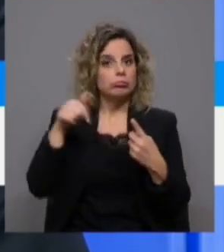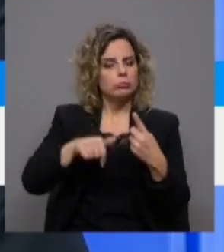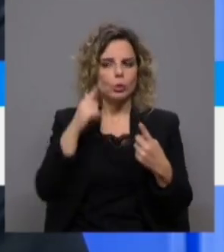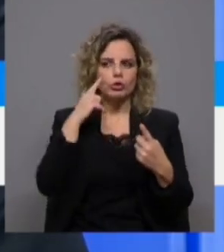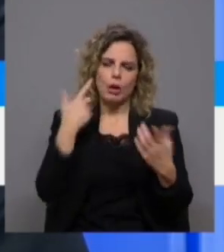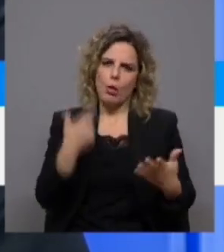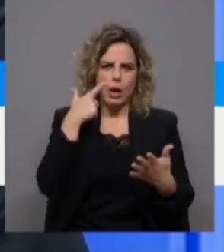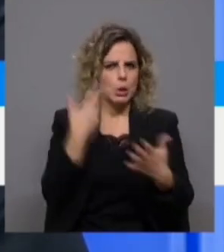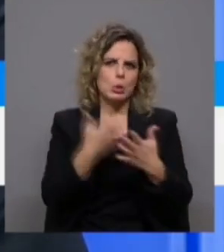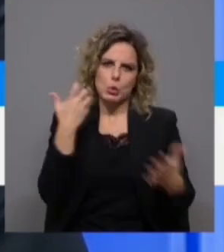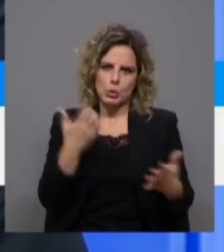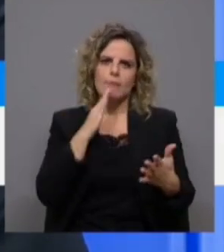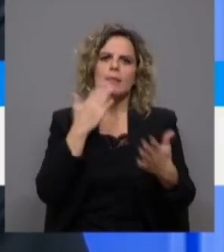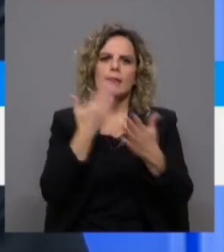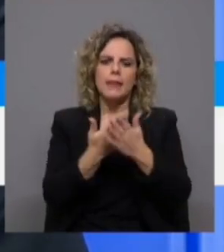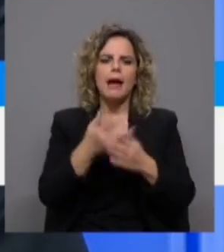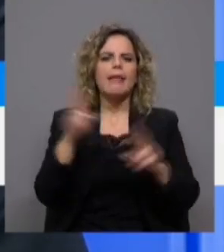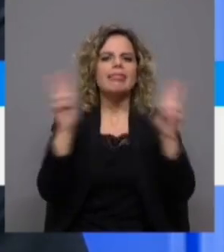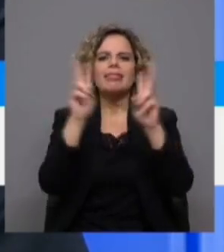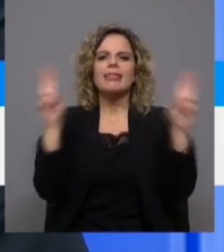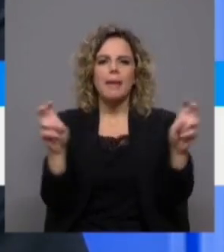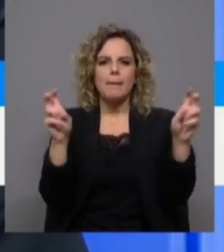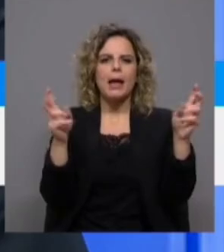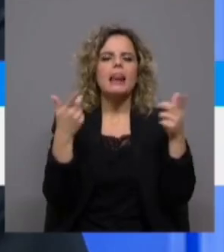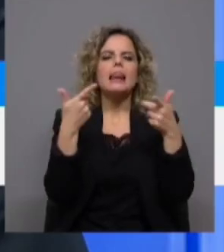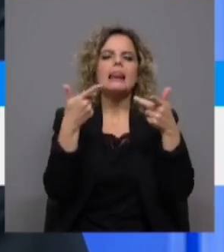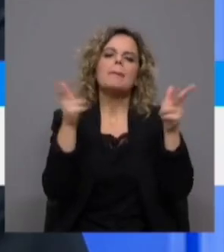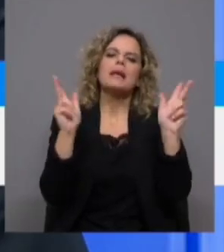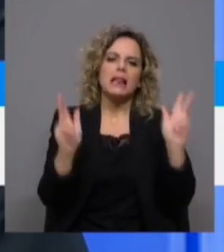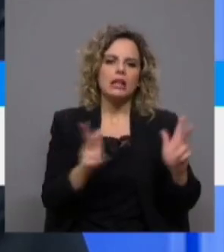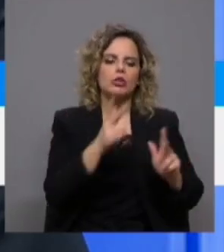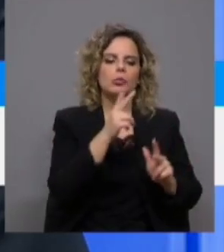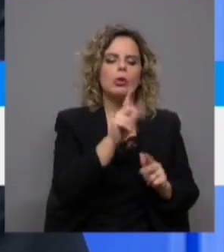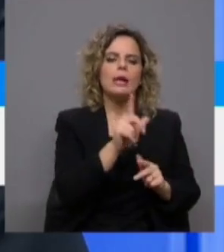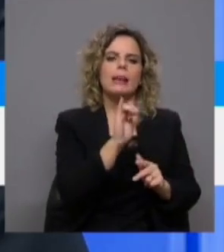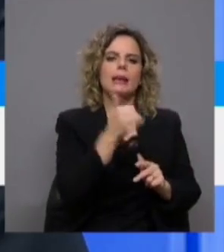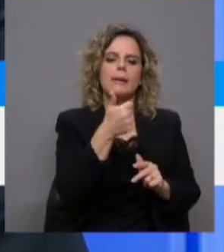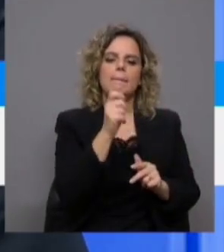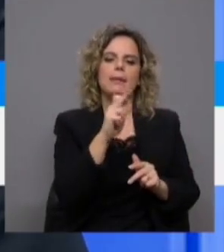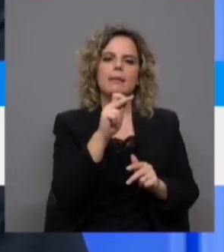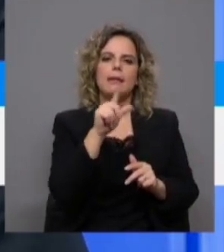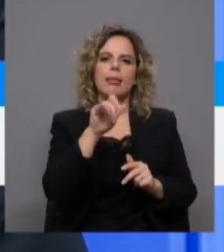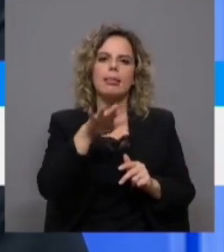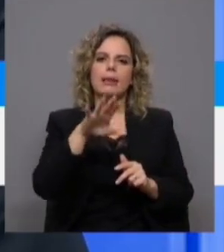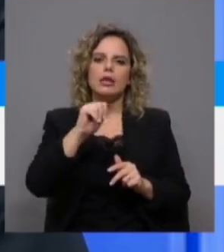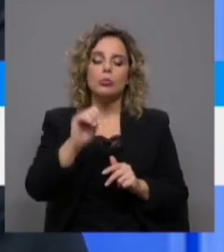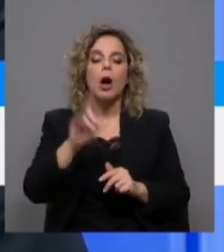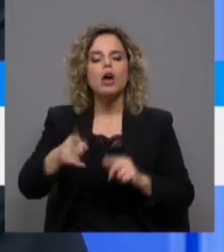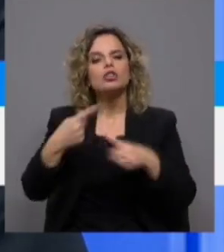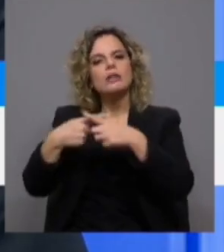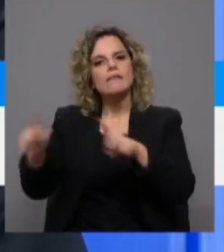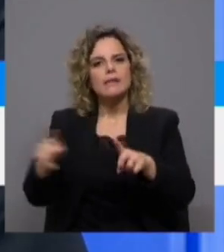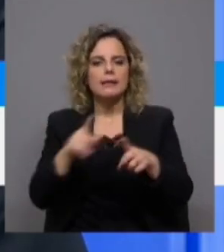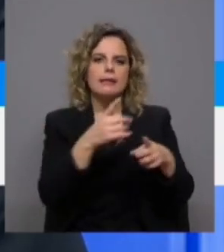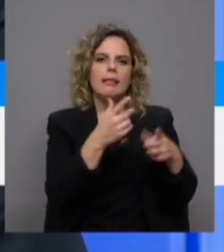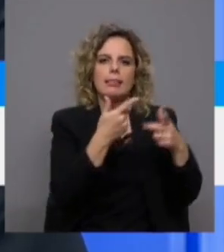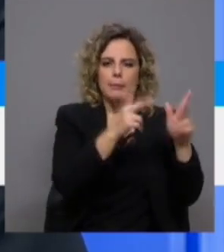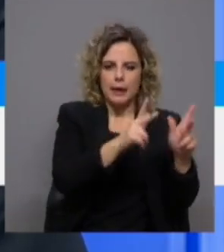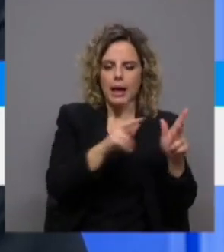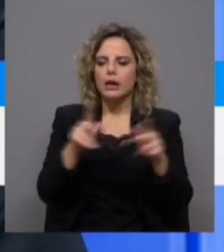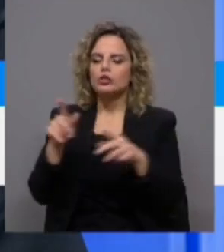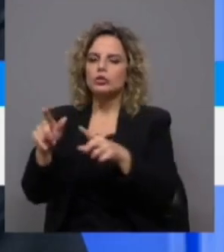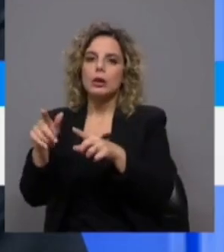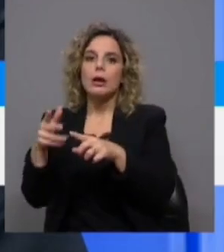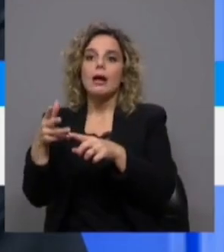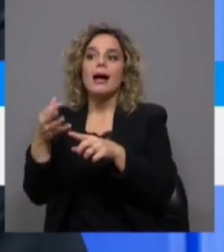se falou tanto de liberalismo e em andamento das Diferenças programáticas que separam os liberais dos socialistas e outras